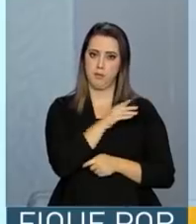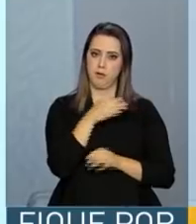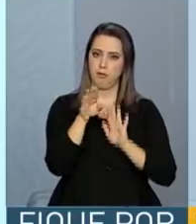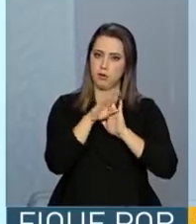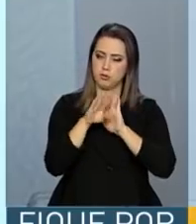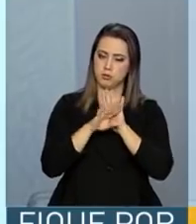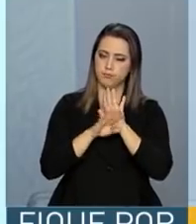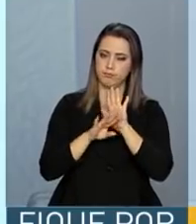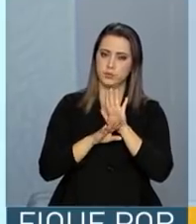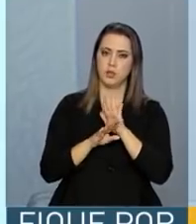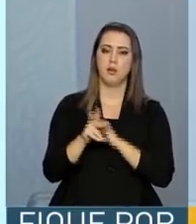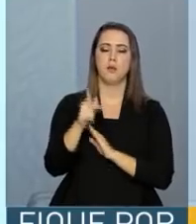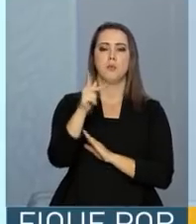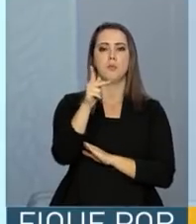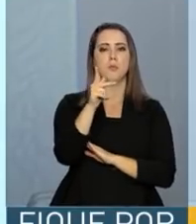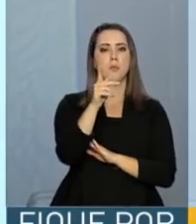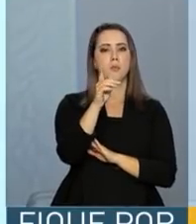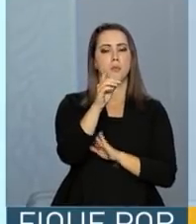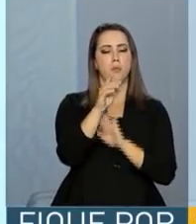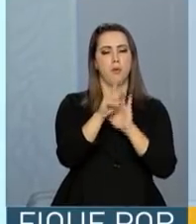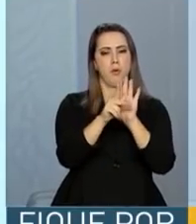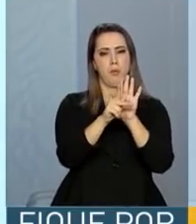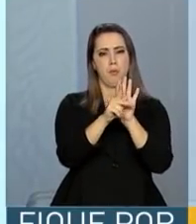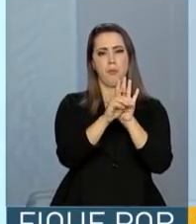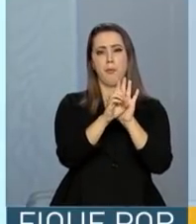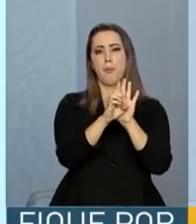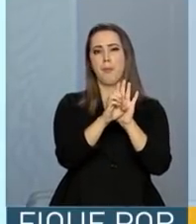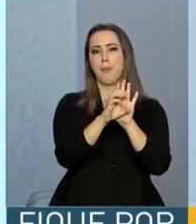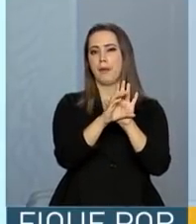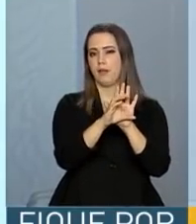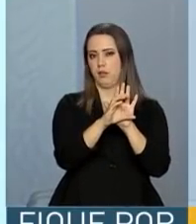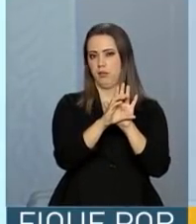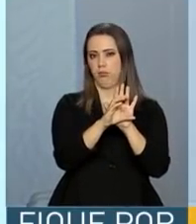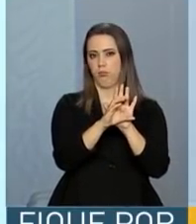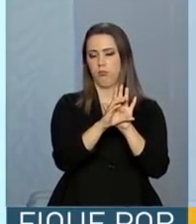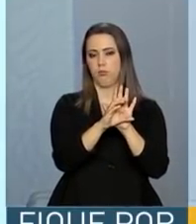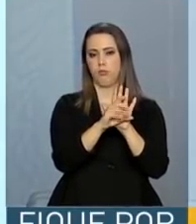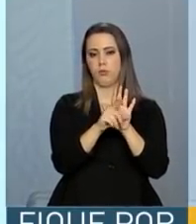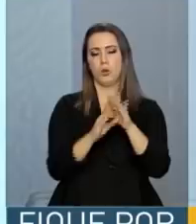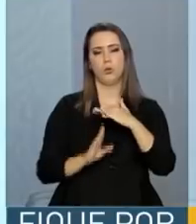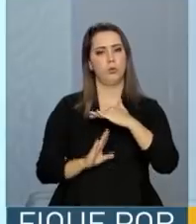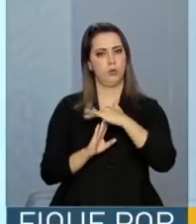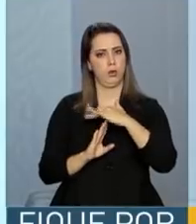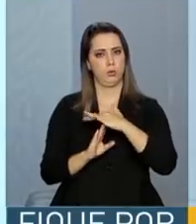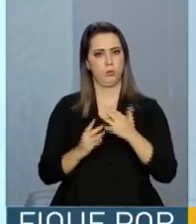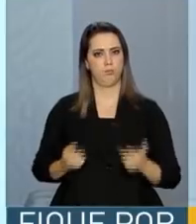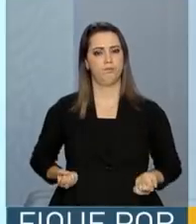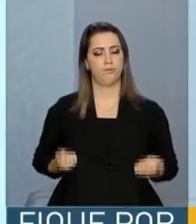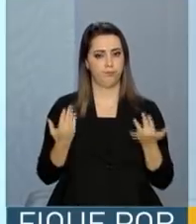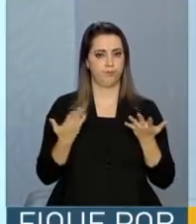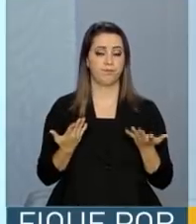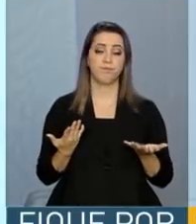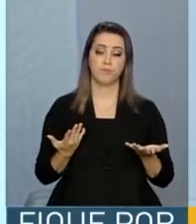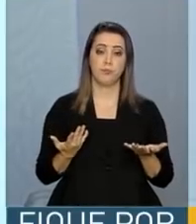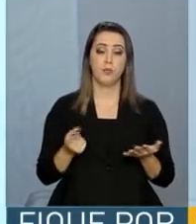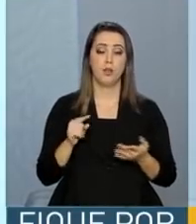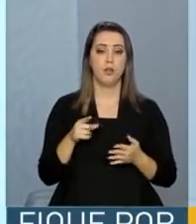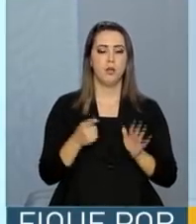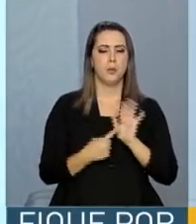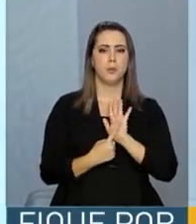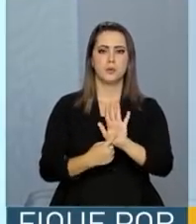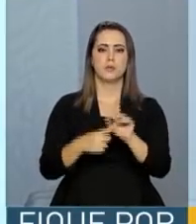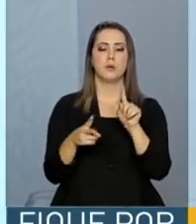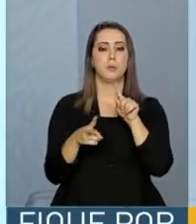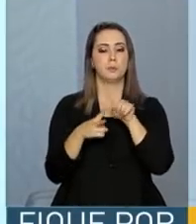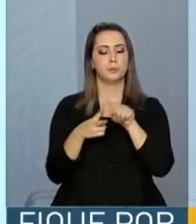pec do o teto dos gastos públicos a a mostrar aqui nossas palavras que estou dizendo mais dois